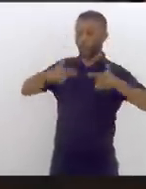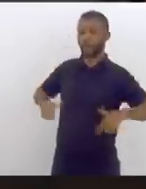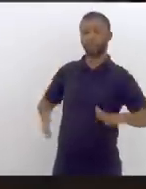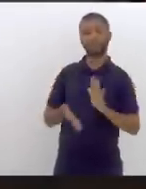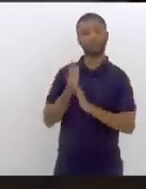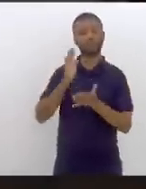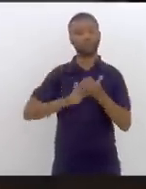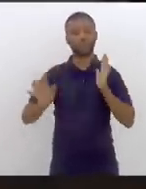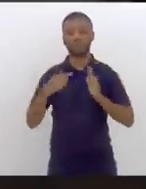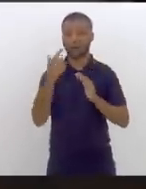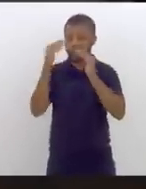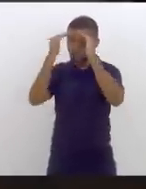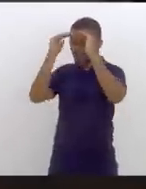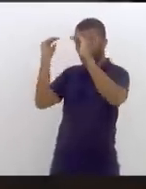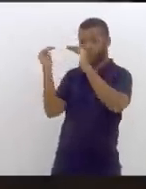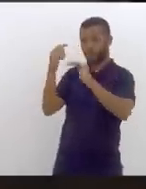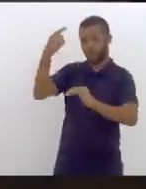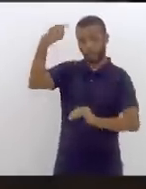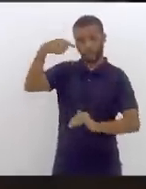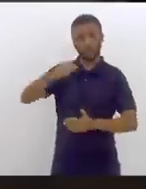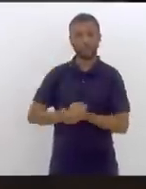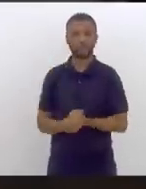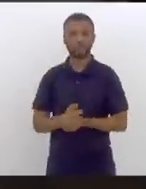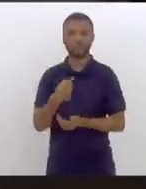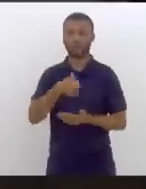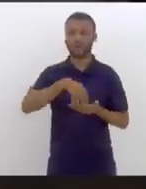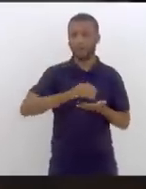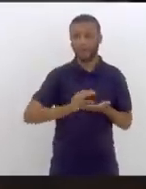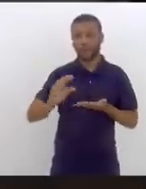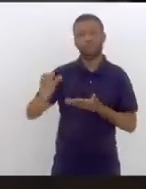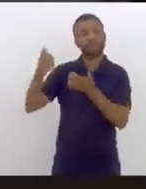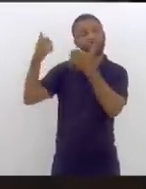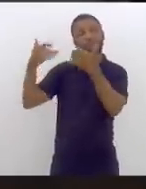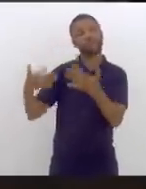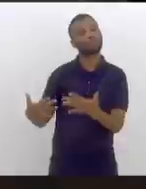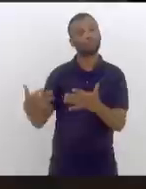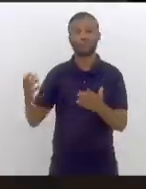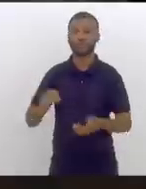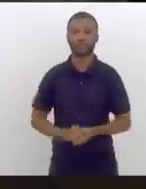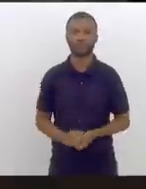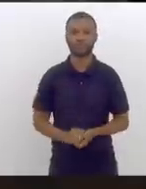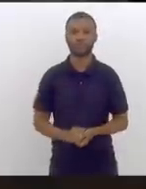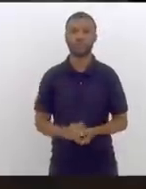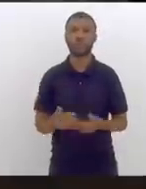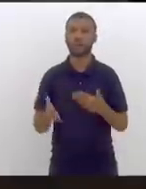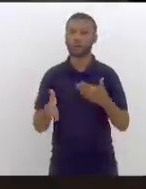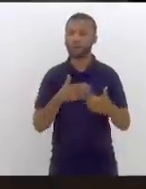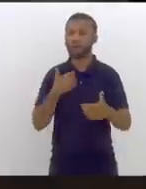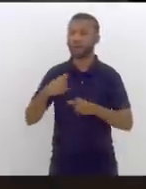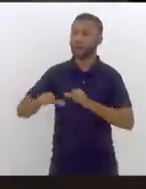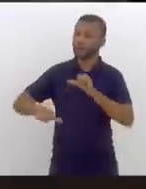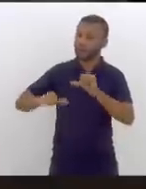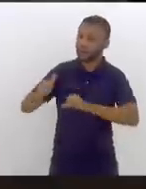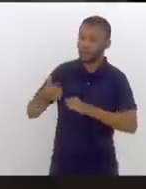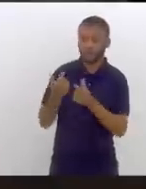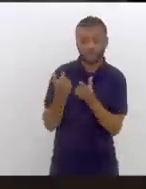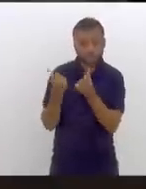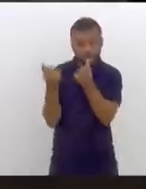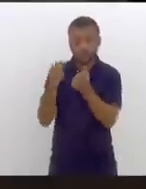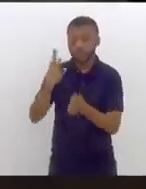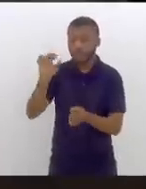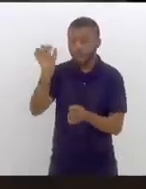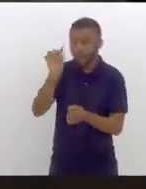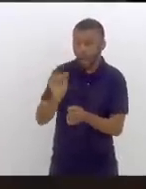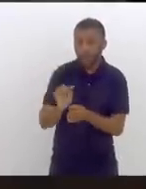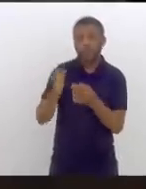cumprimos o que é determinado pagamos o que é determinado qualquer alteração com relação ao valor do Rais